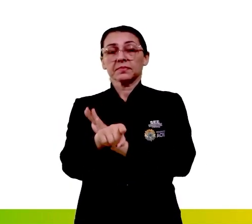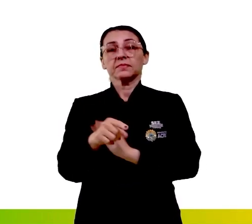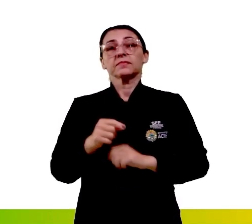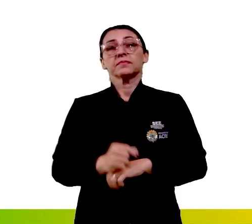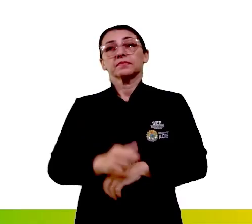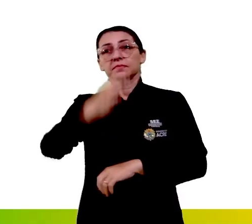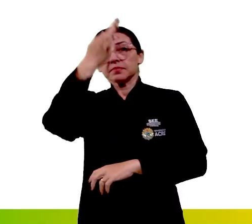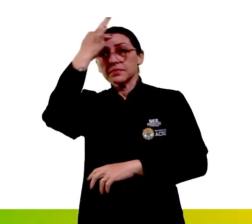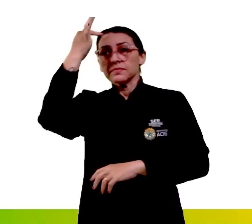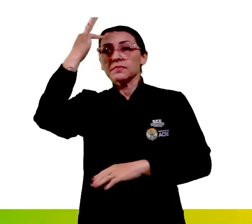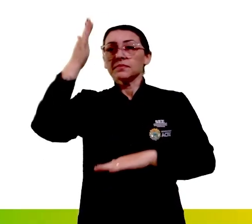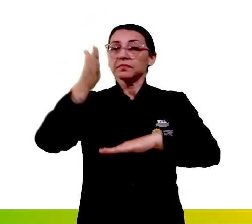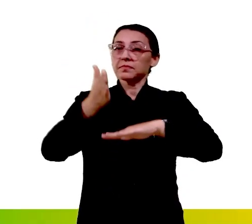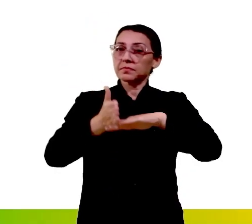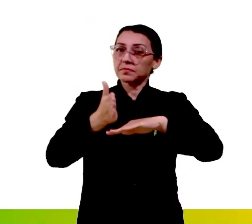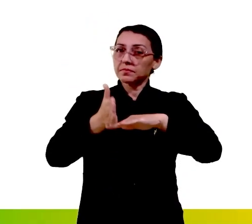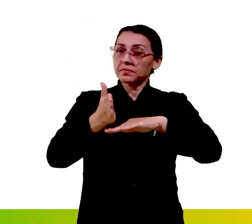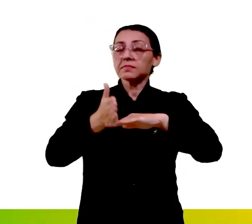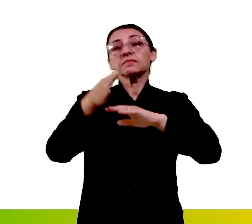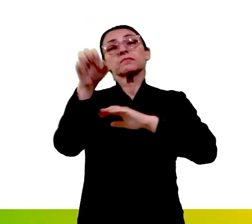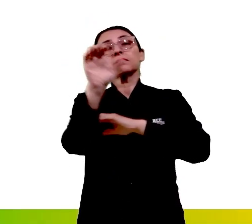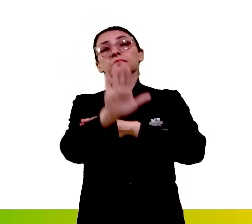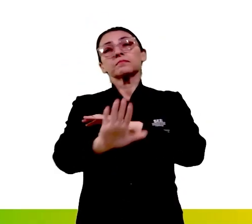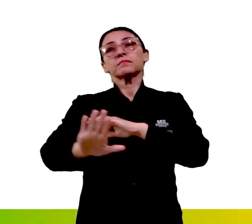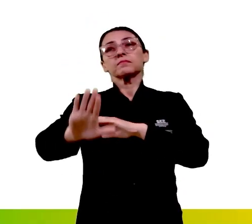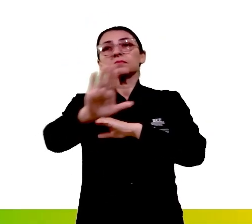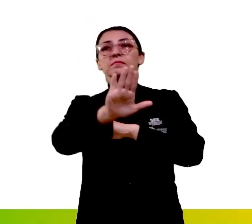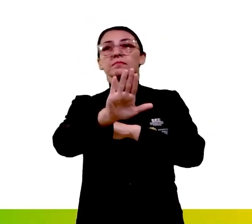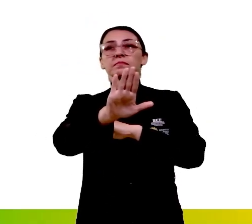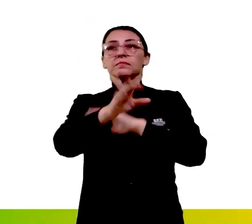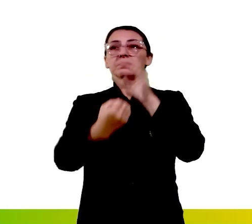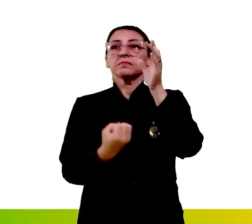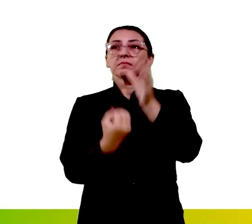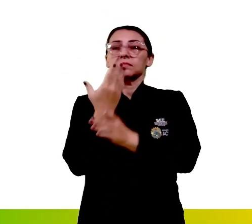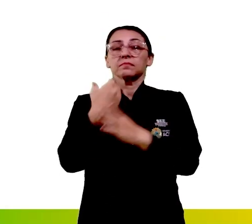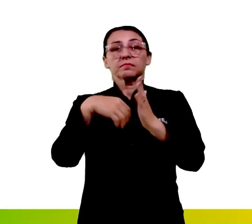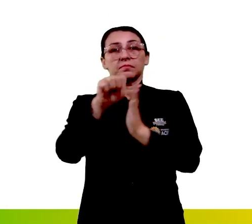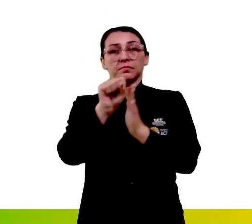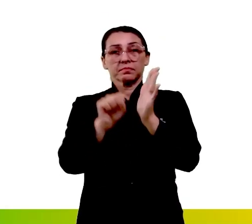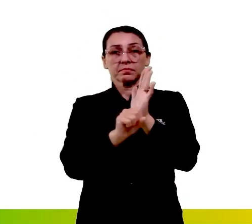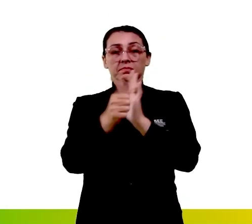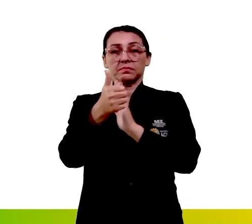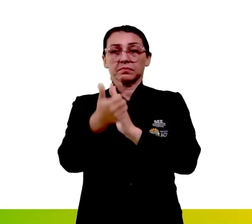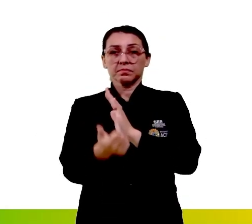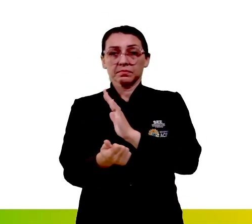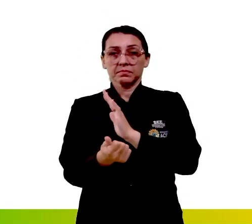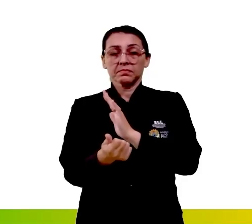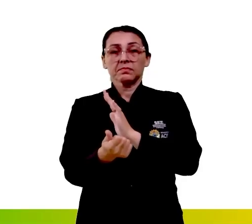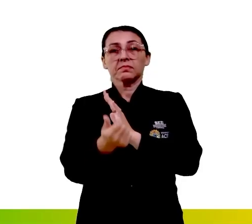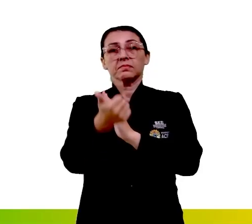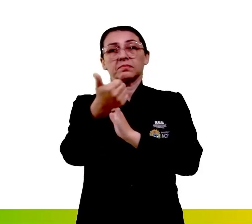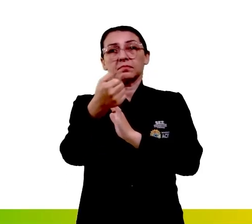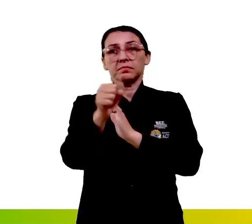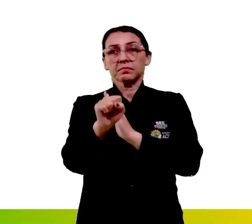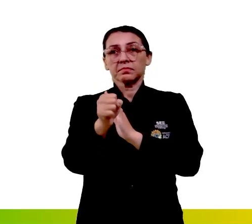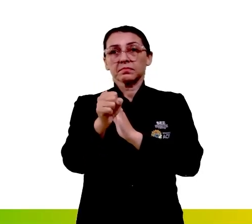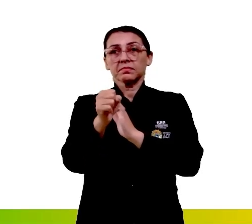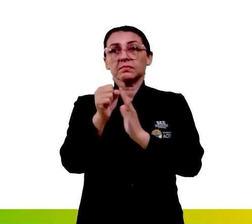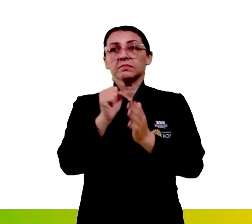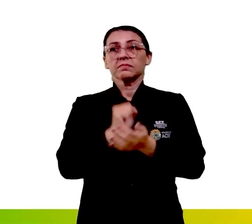seguinte: a filosofia moderna na Europa, que floresceu entre os